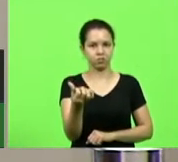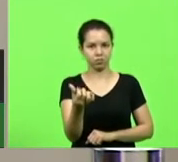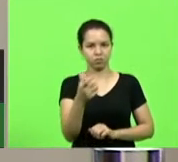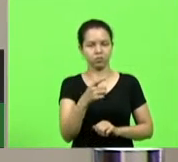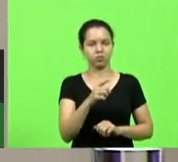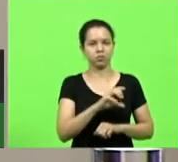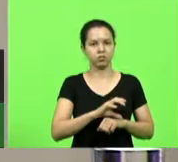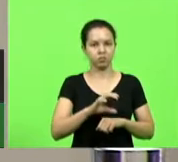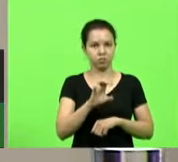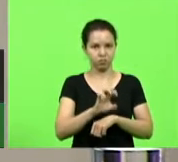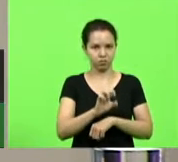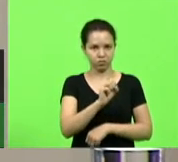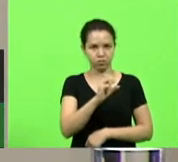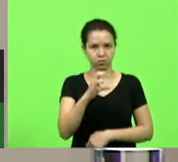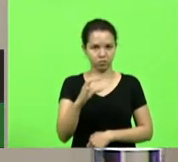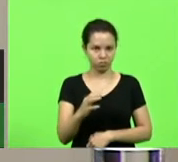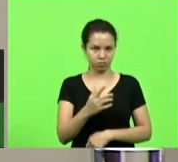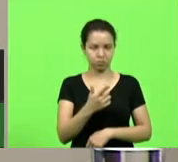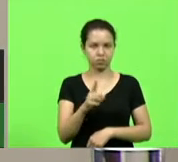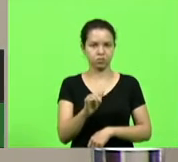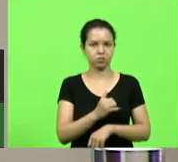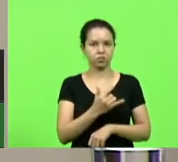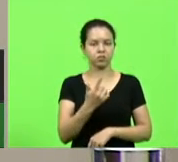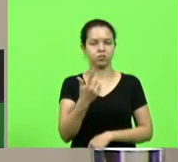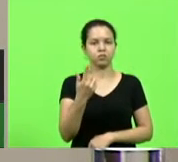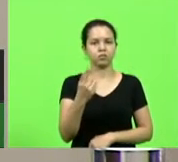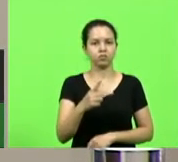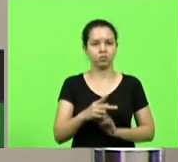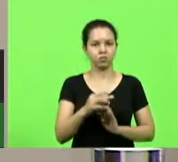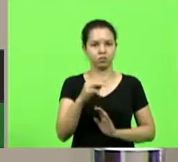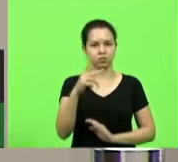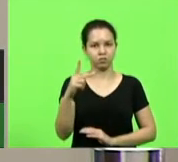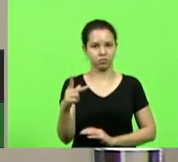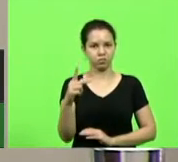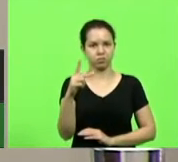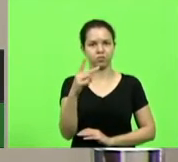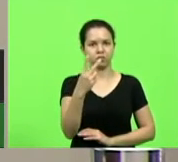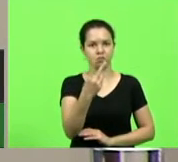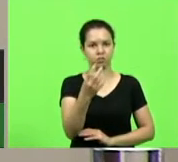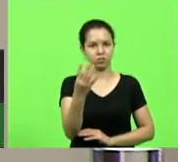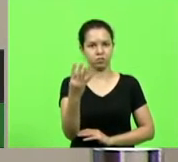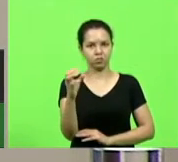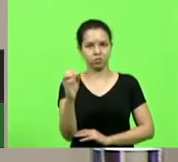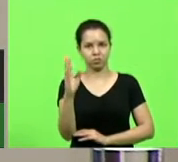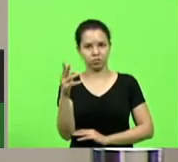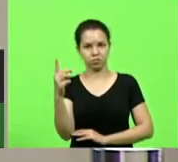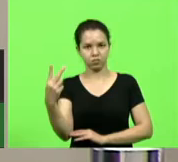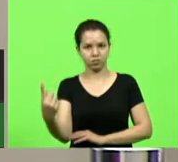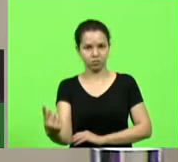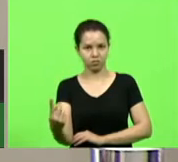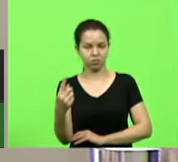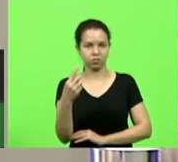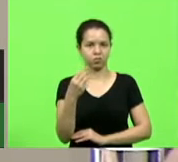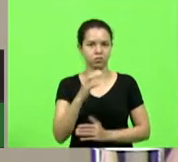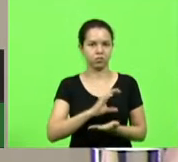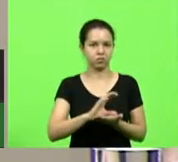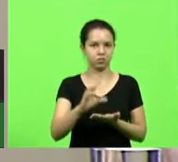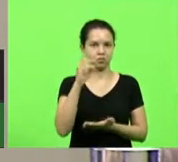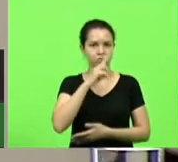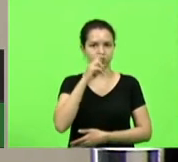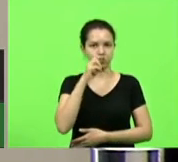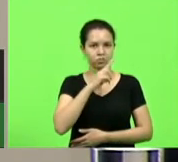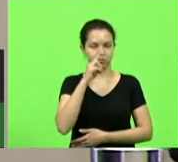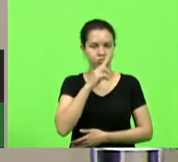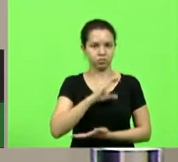outras providências, e a medida provisória 240/2021, que institui o auxílio emergencial denominado Auxílio Catarina